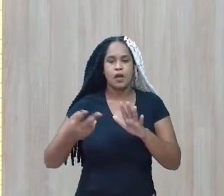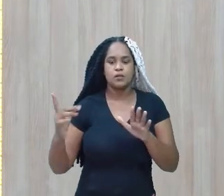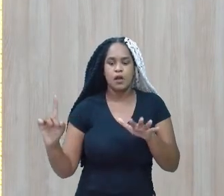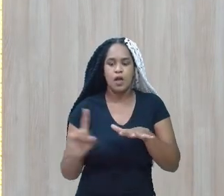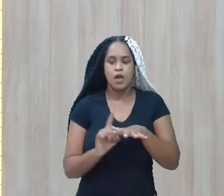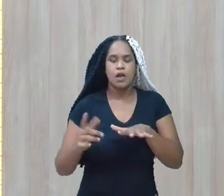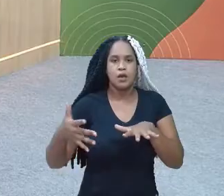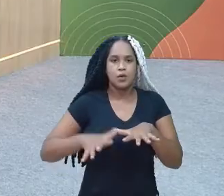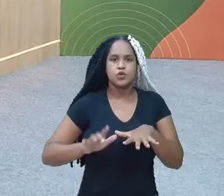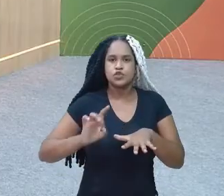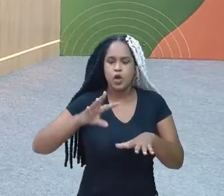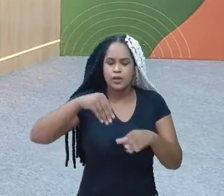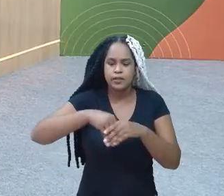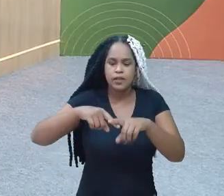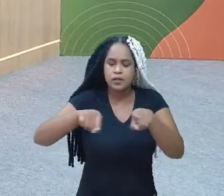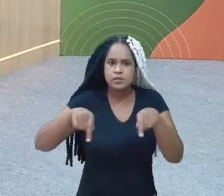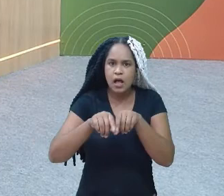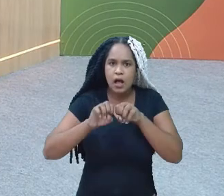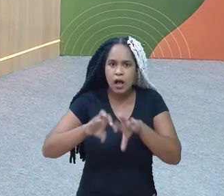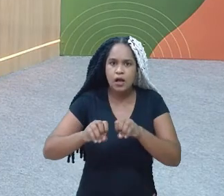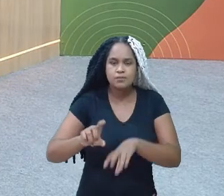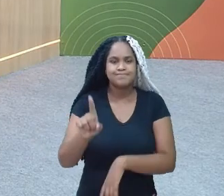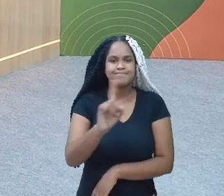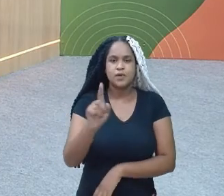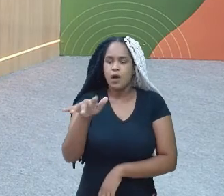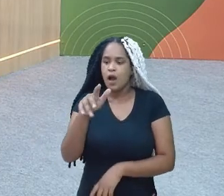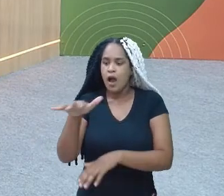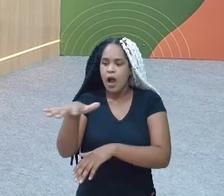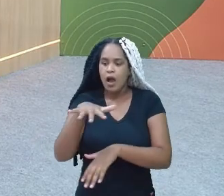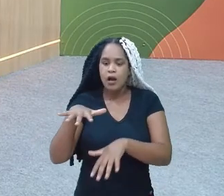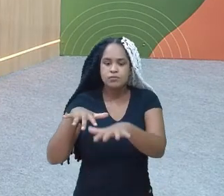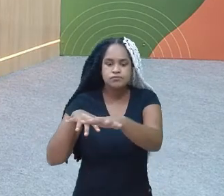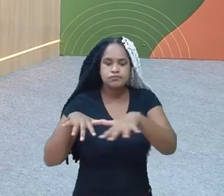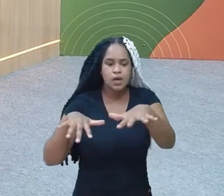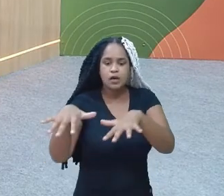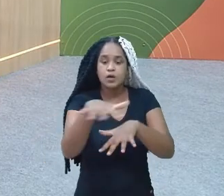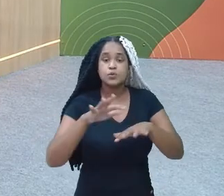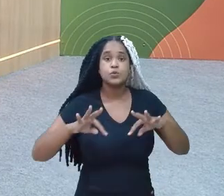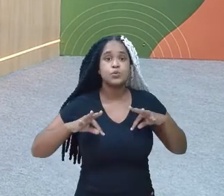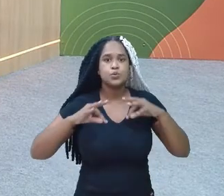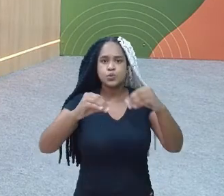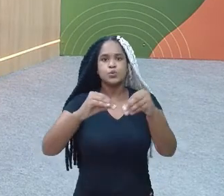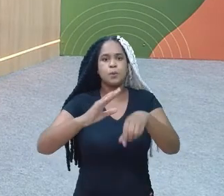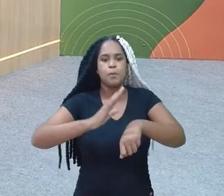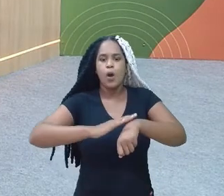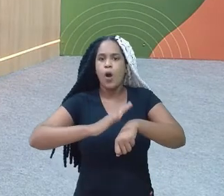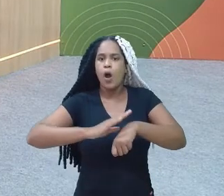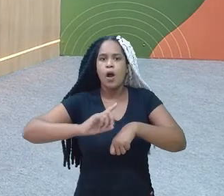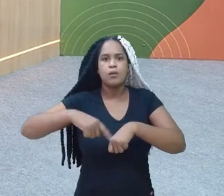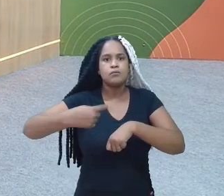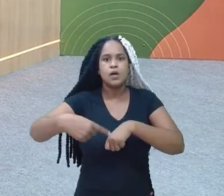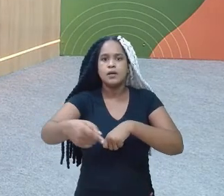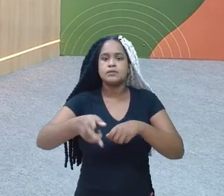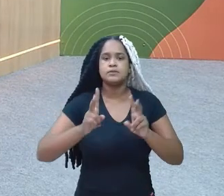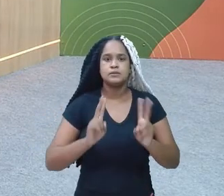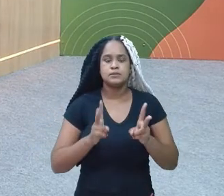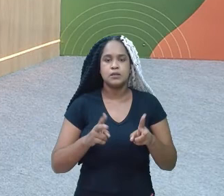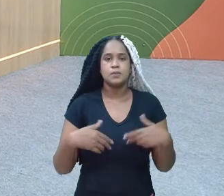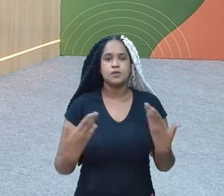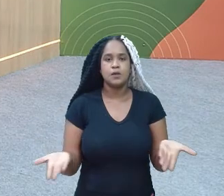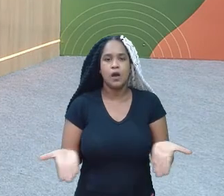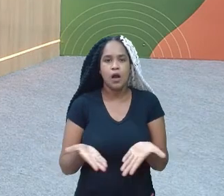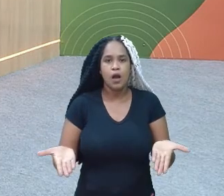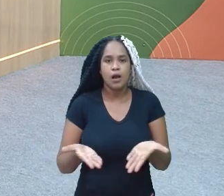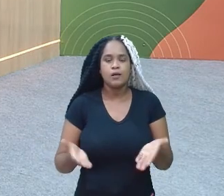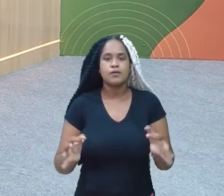aula. Ela precisa acontecer em todos os espaços, em todos os momentos. Então, ficamos por aqui